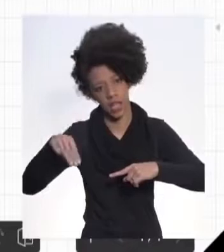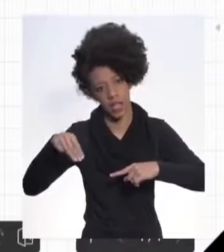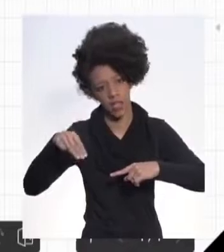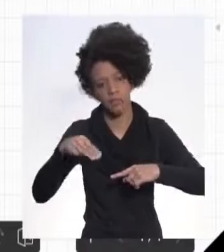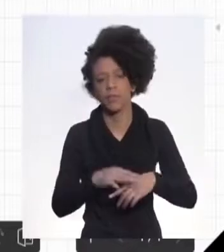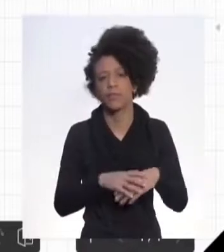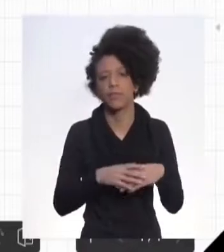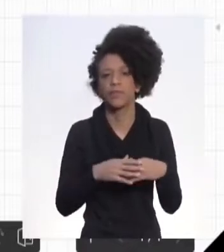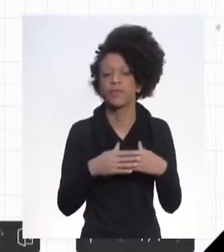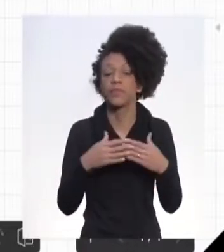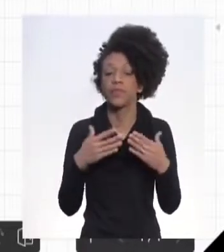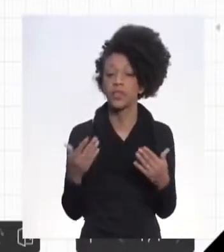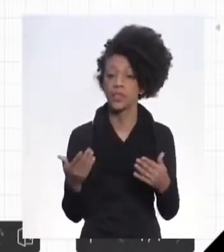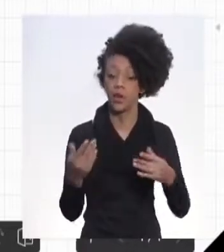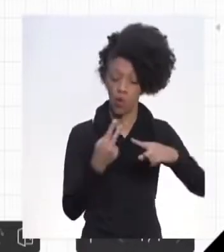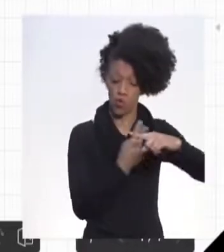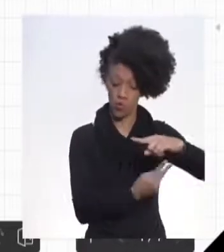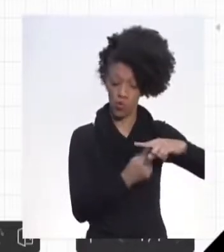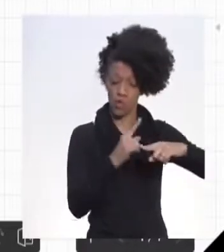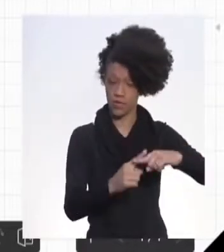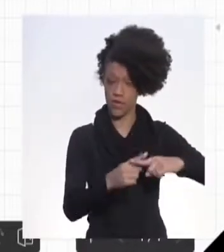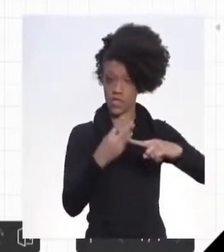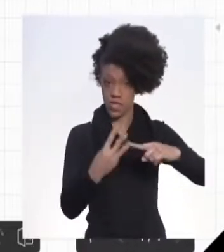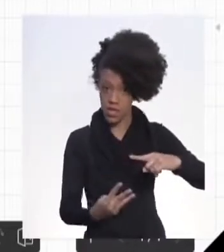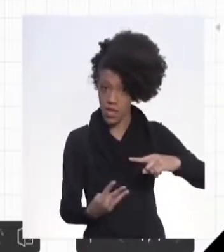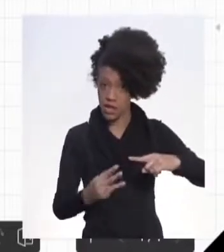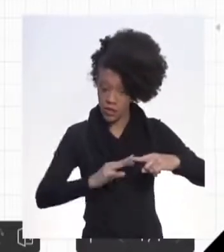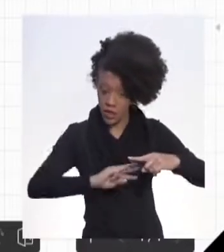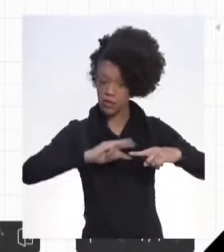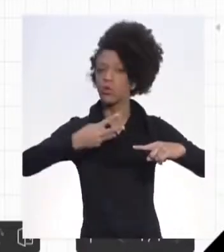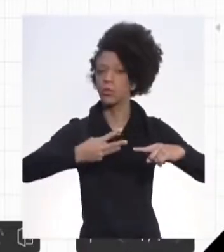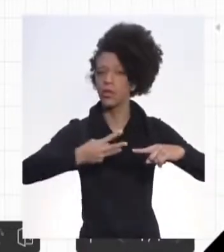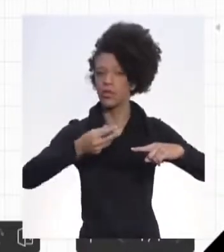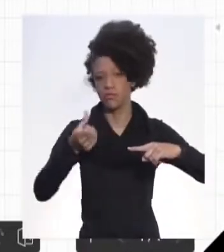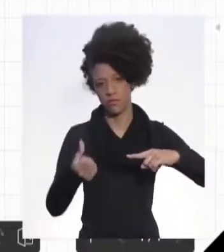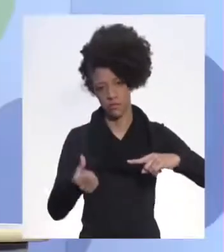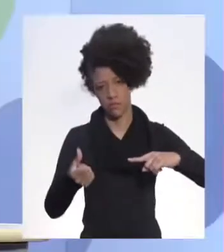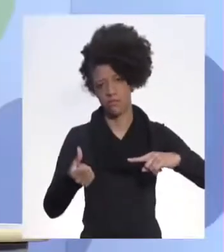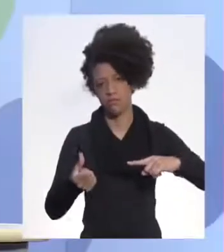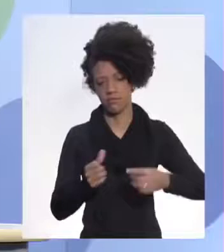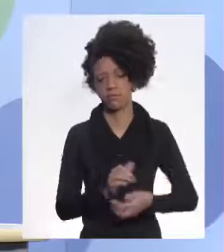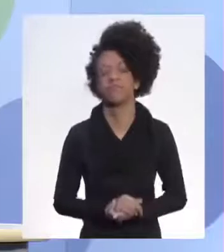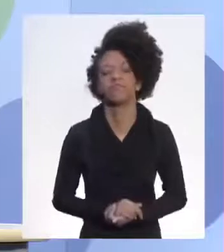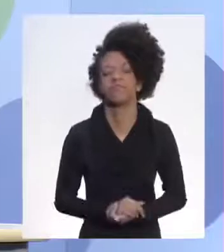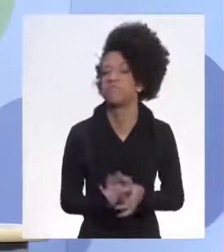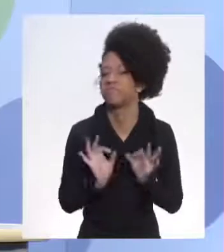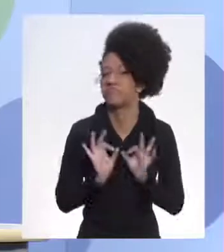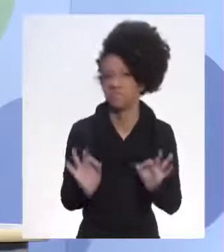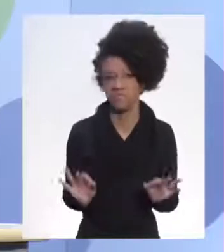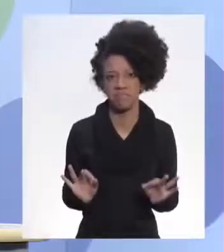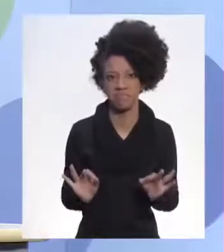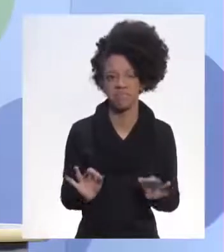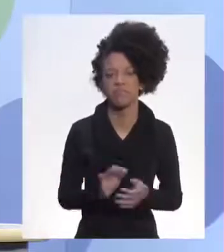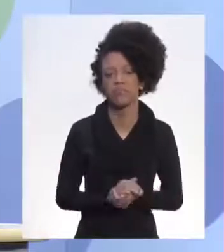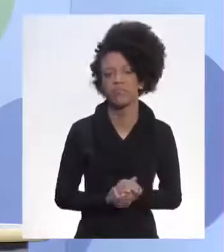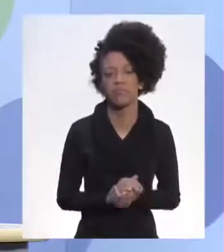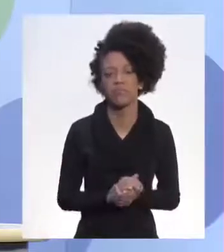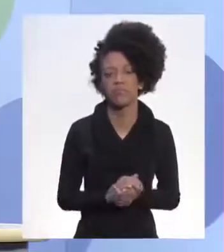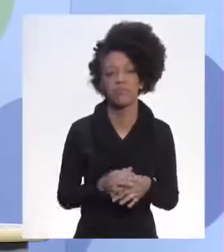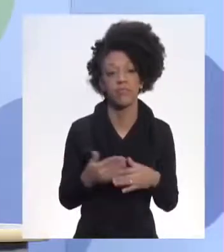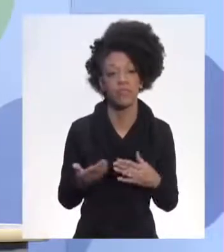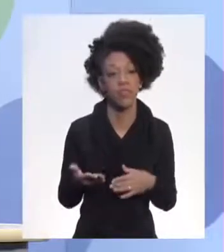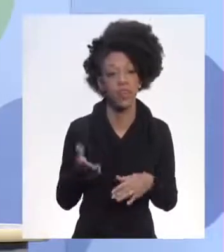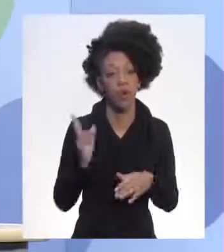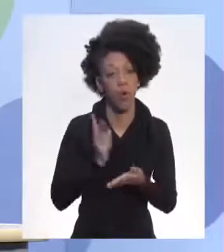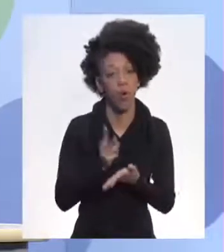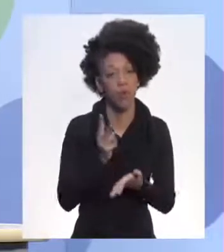horas proporcional. Seria basicamente a ideia de manter a velocidade, né? Exatamente. Beleza? É essa relação. Eu vou